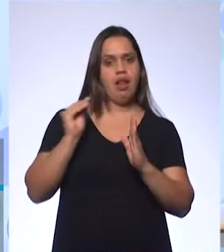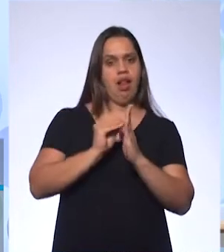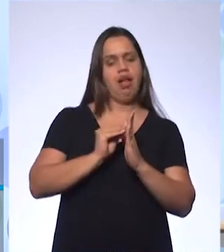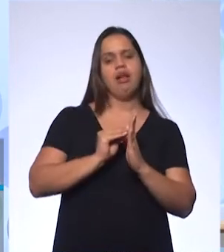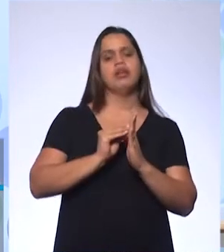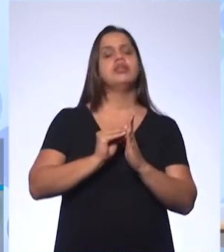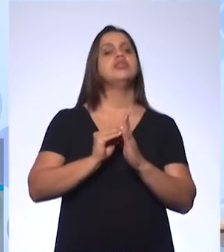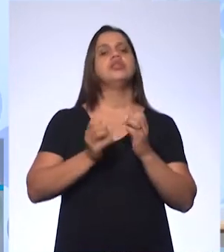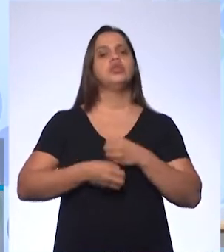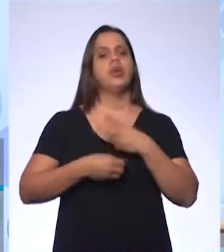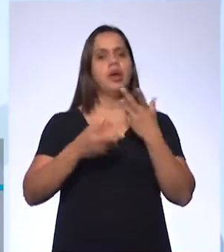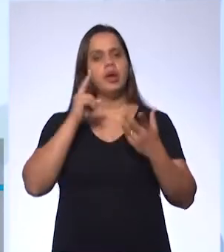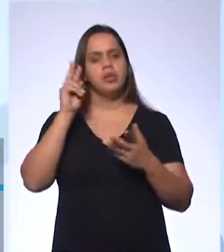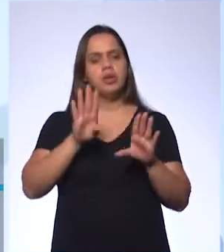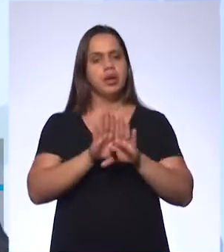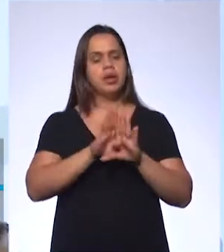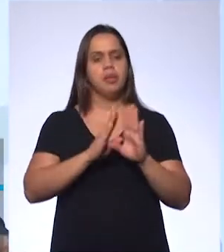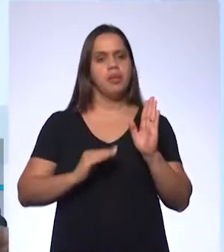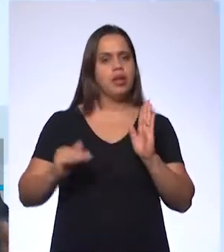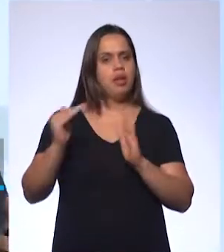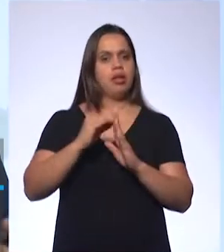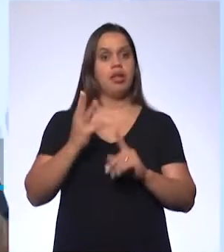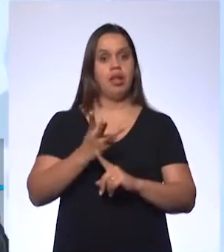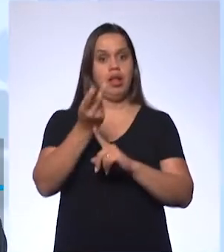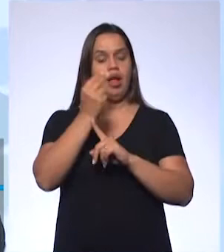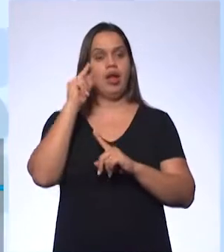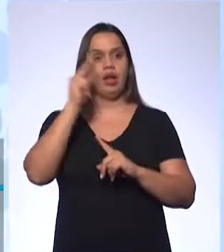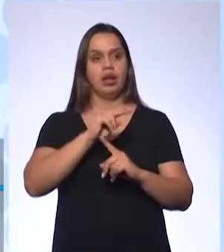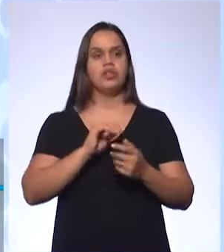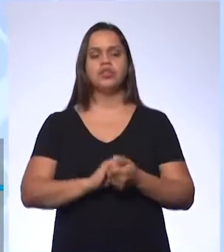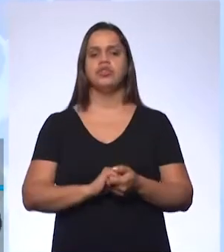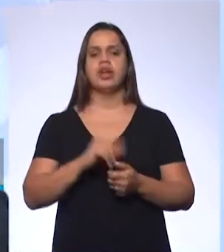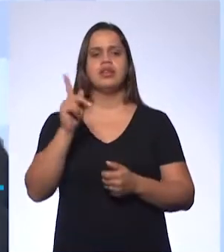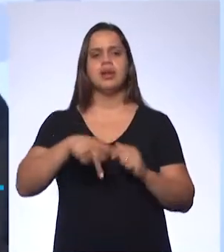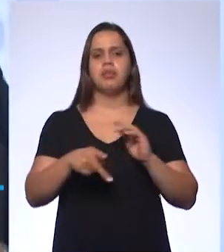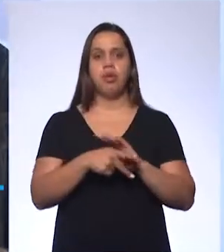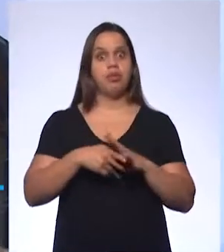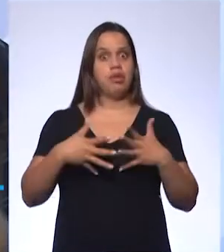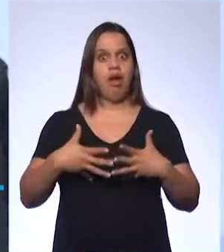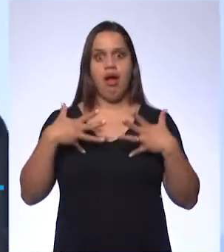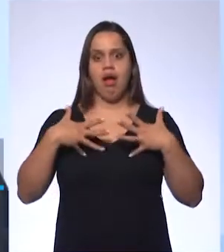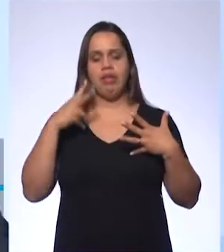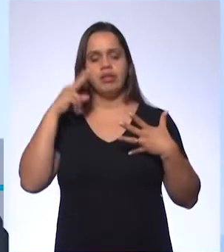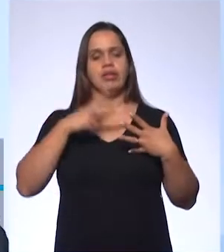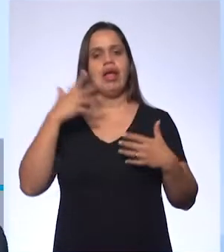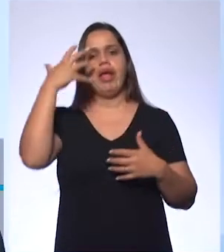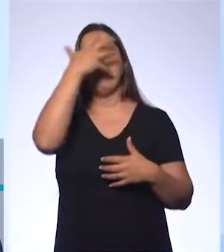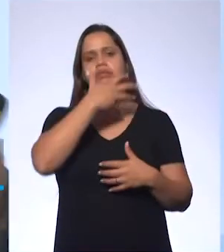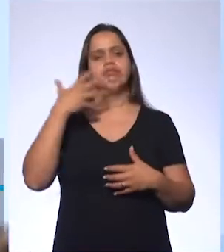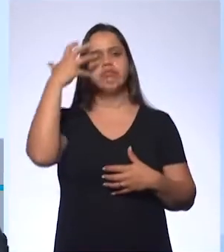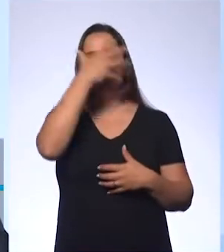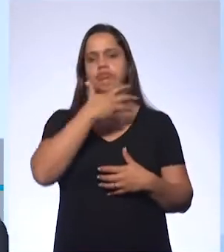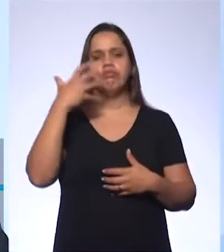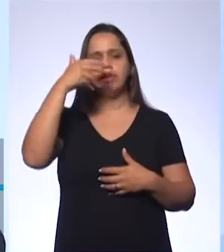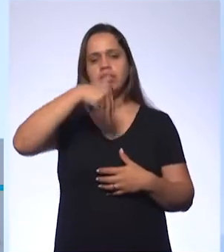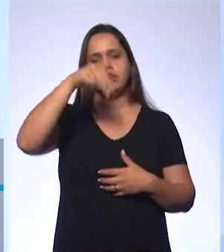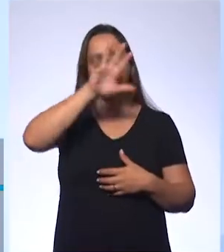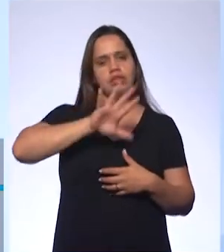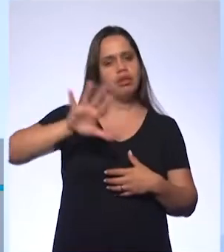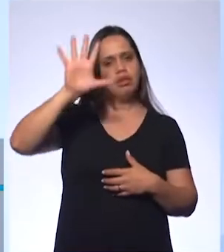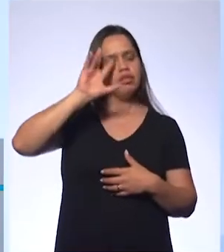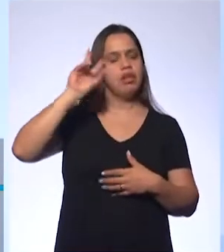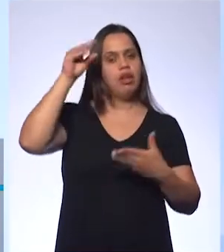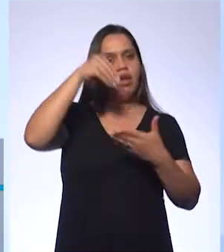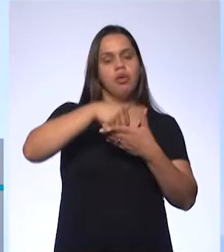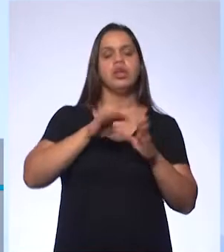questão da brasilidade exacerbada, né? Esse ufanismo nacional, né? Essa paixão nacional dentro da obra. E o Jorge